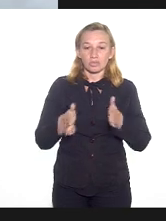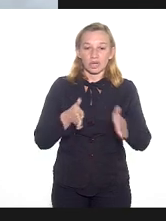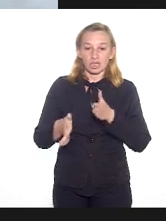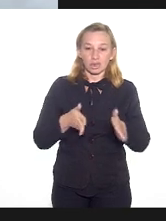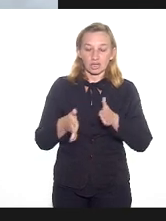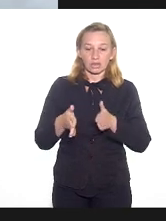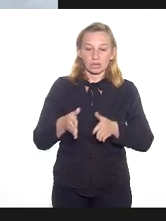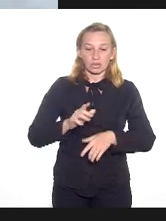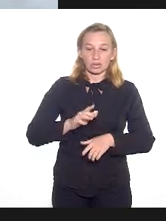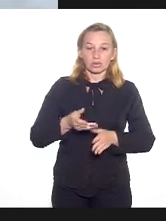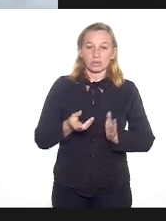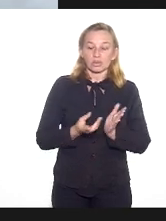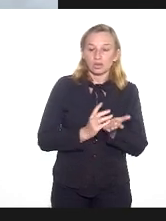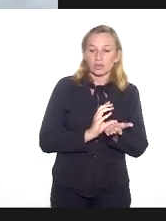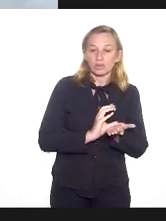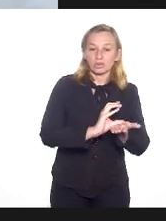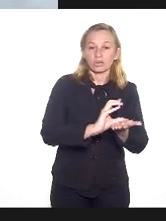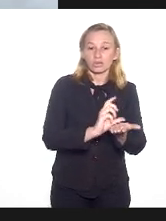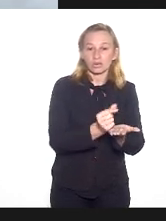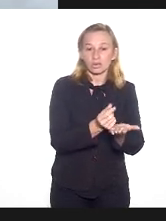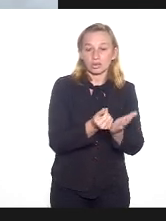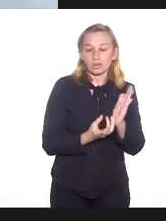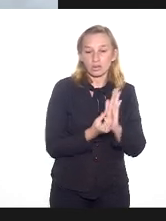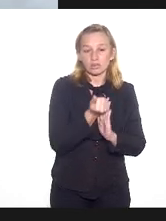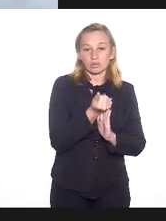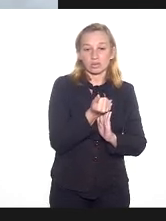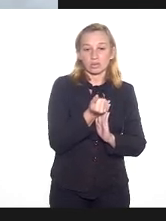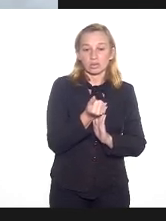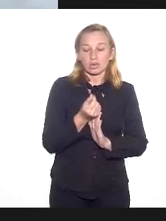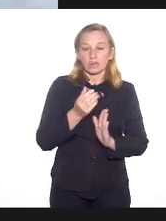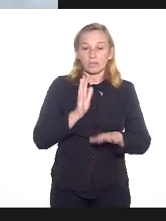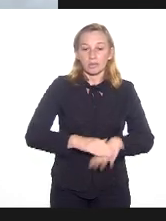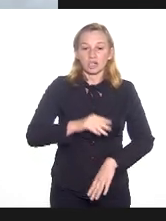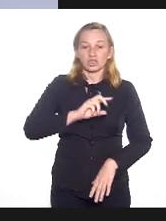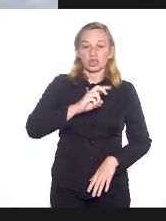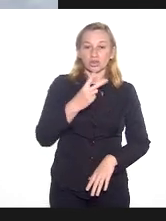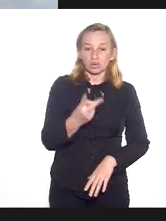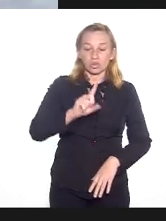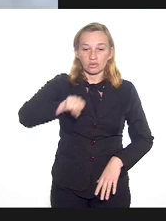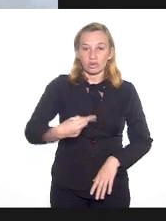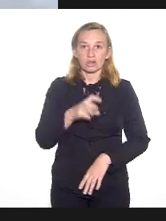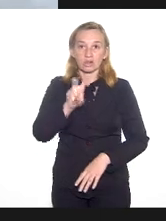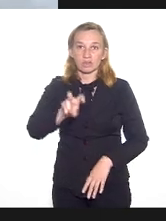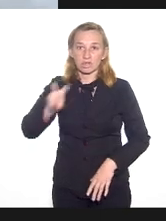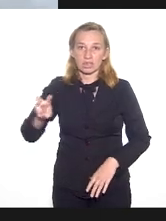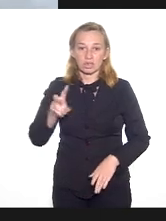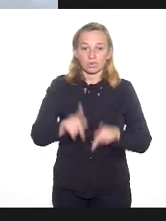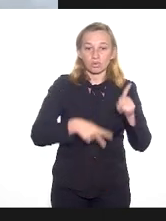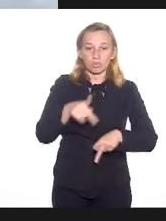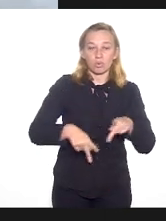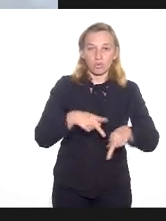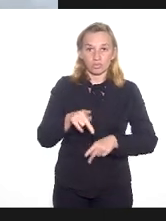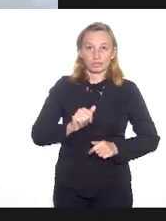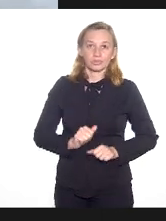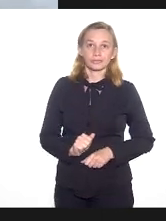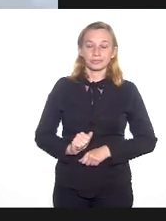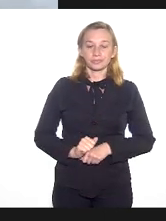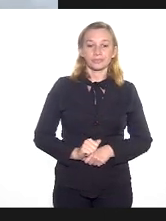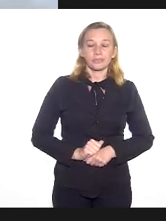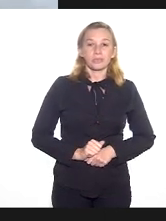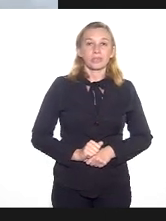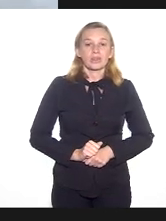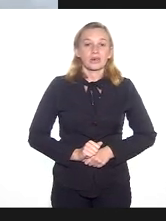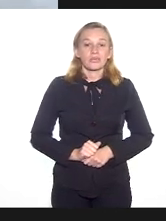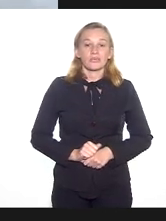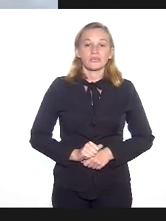receitas orçamentárias para parcela maior do que 2,55% da população fluminense. Em que pese